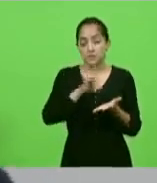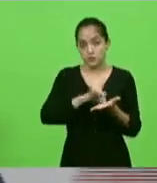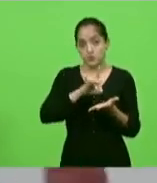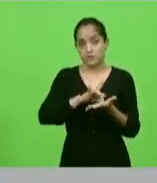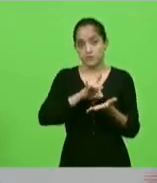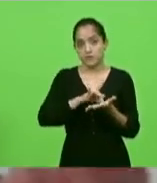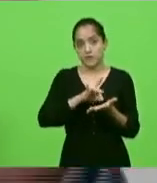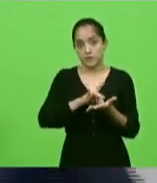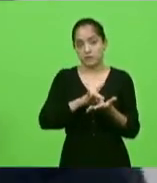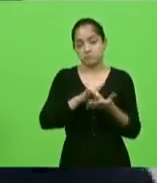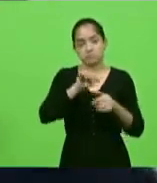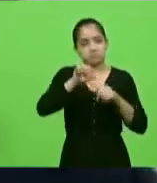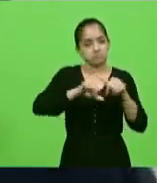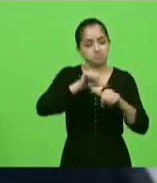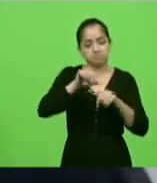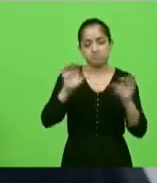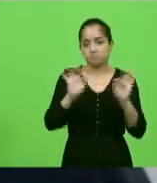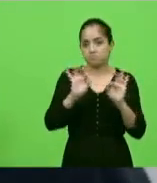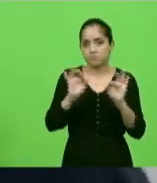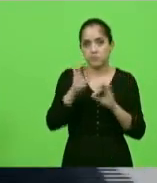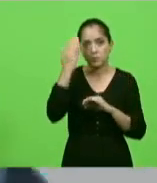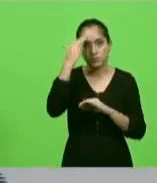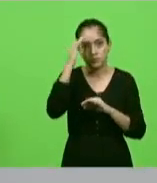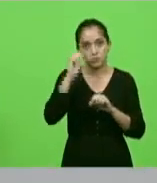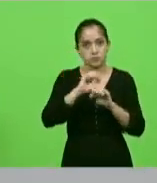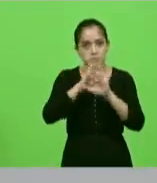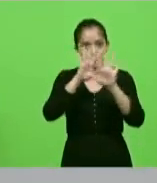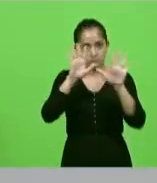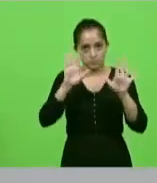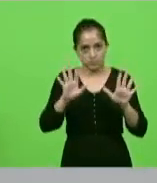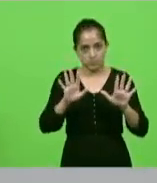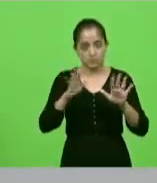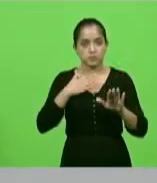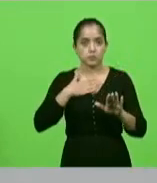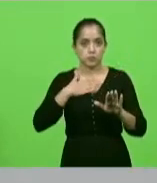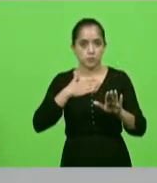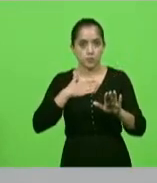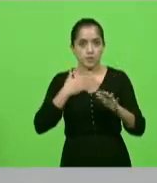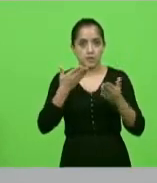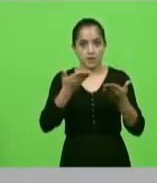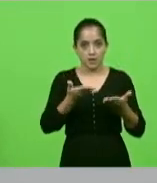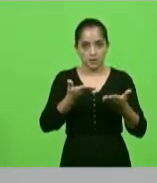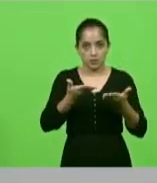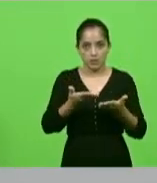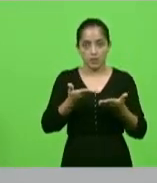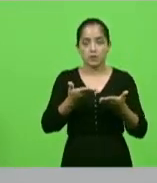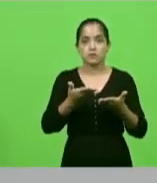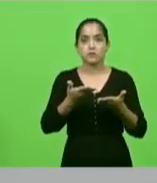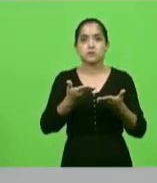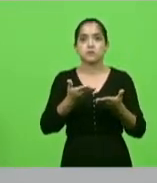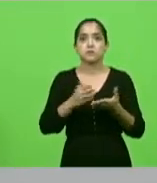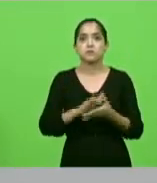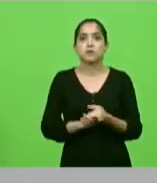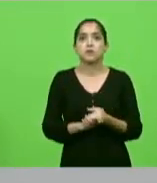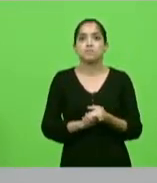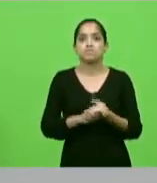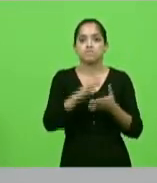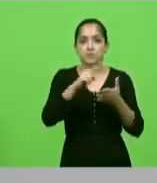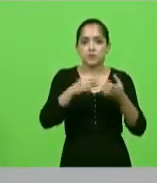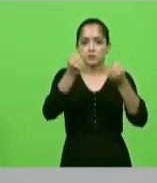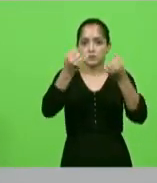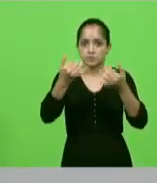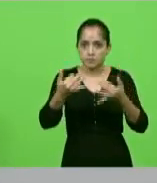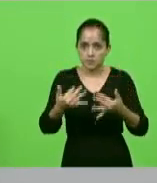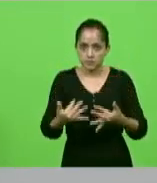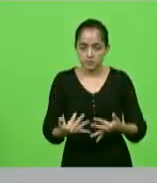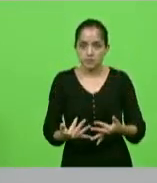de fato, ainda que não mude nada a compreensão trazida por mim nos prolegômenos que tracei